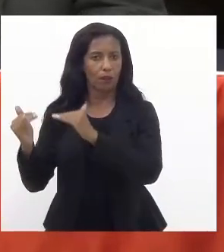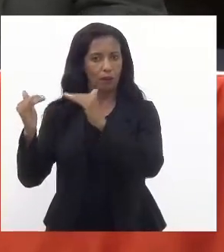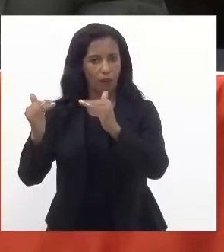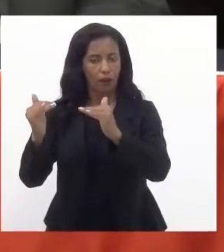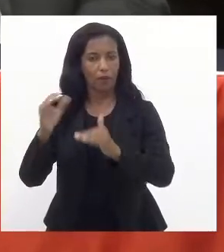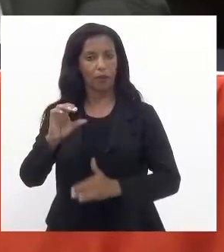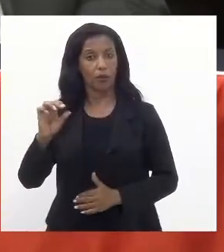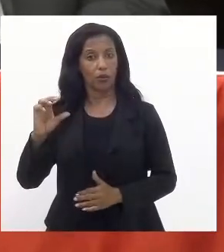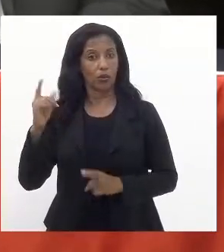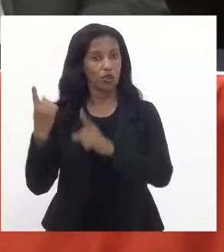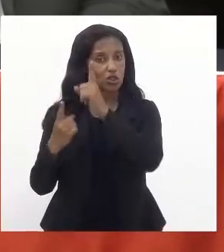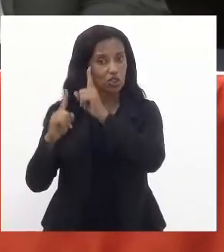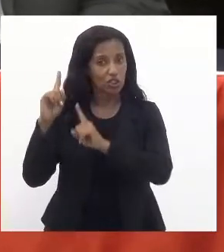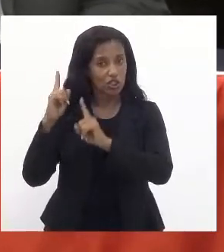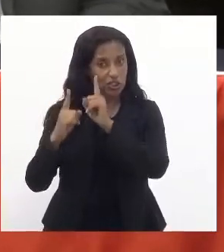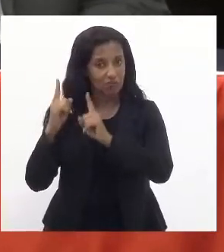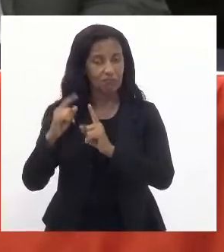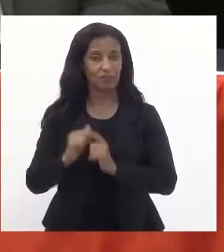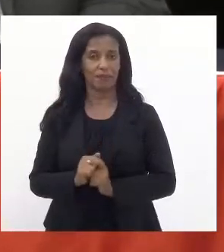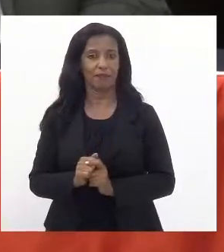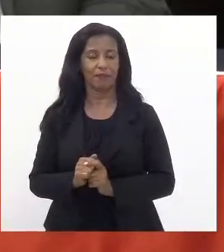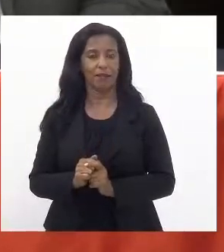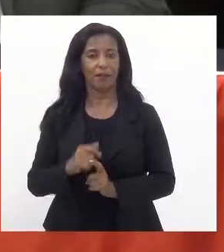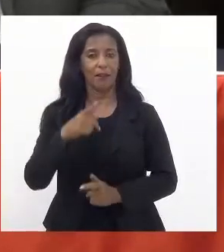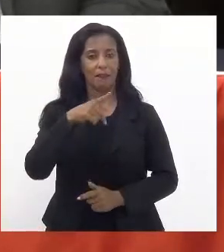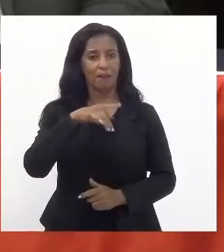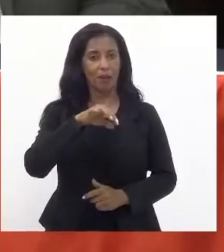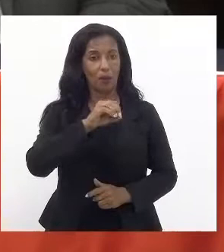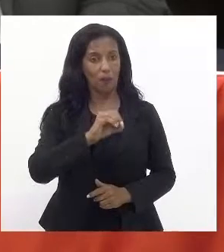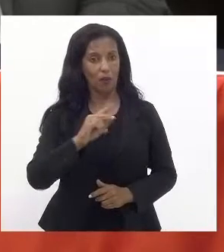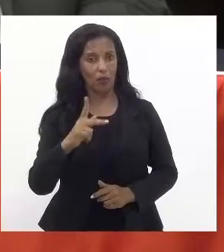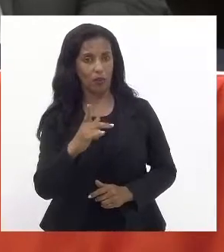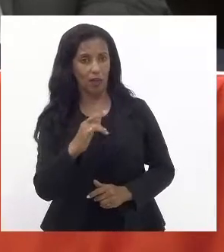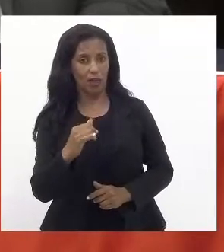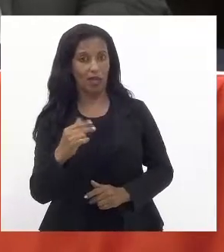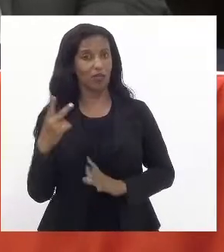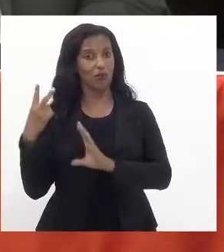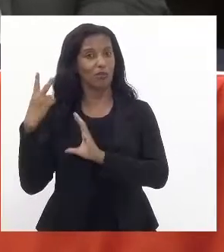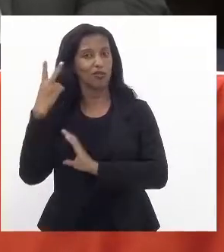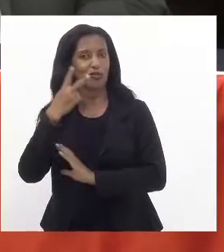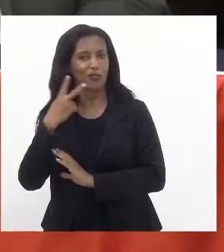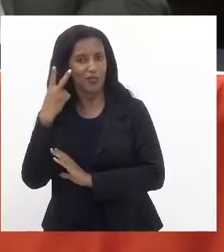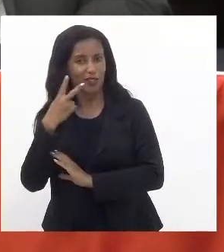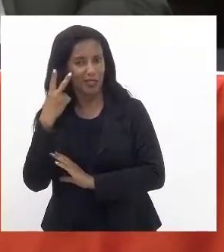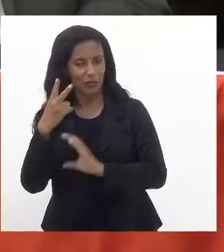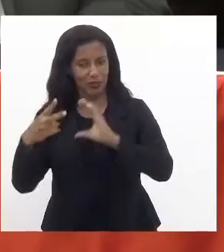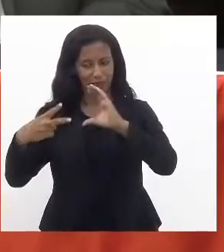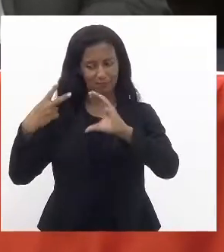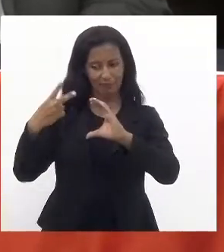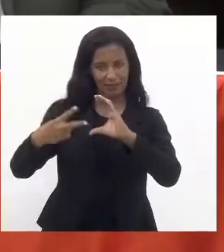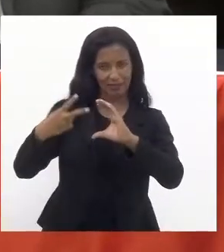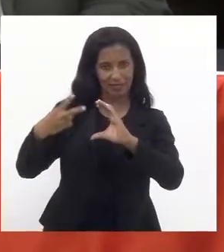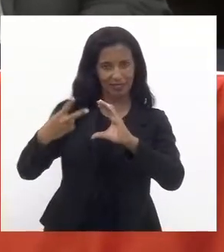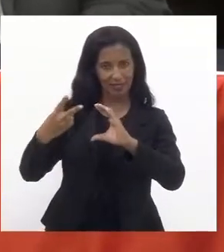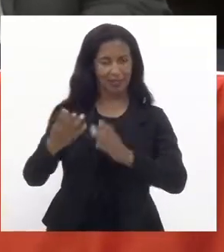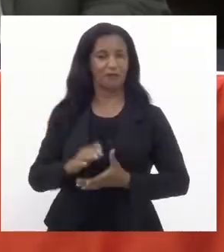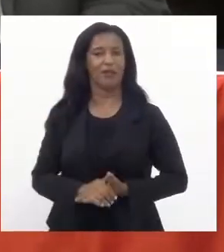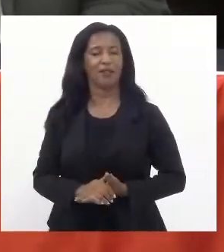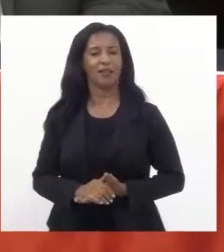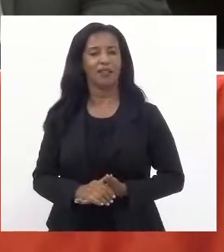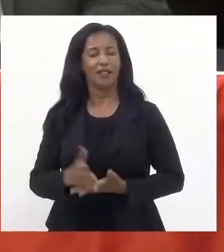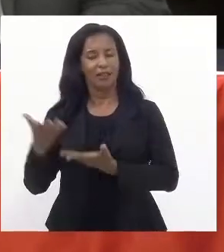Chile, Medalha Pedro Ernesto pela Câmara dos Vereadores do Rio de Janeiro, e foi condecorado